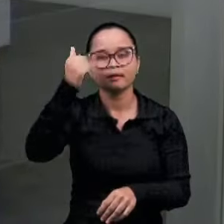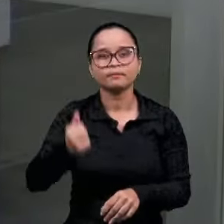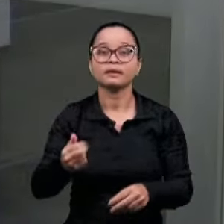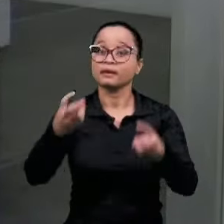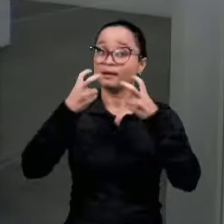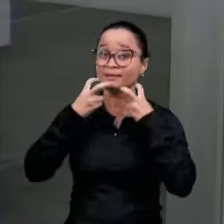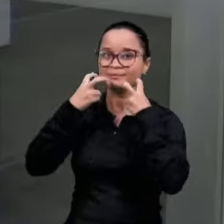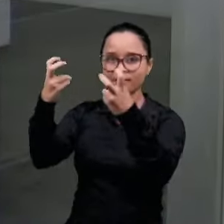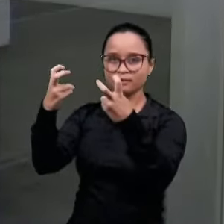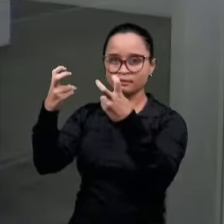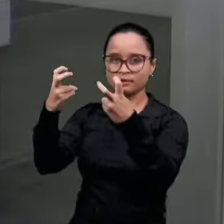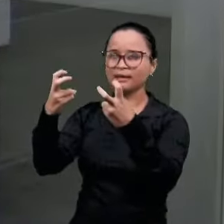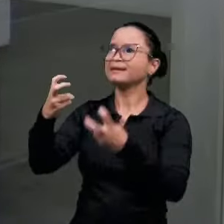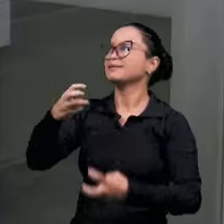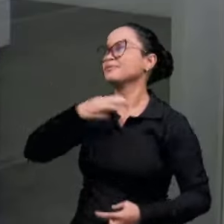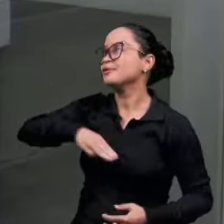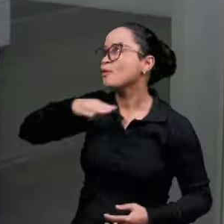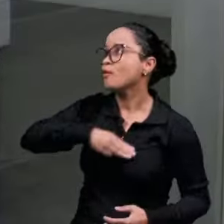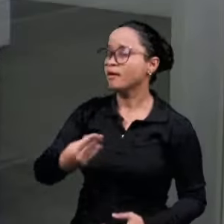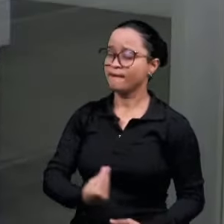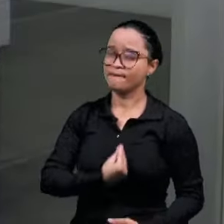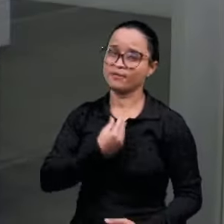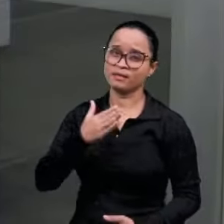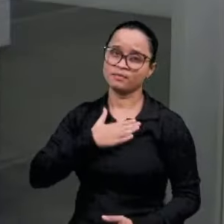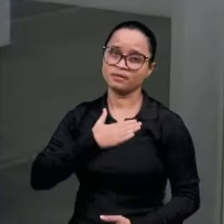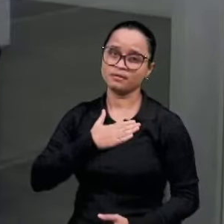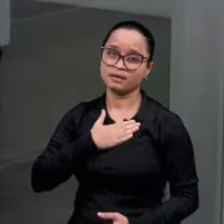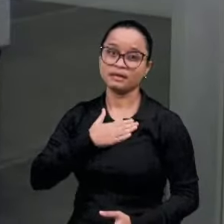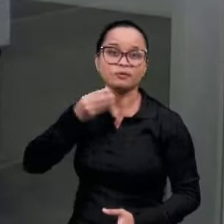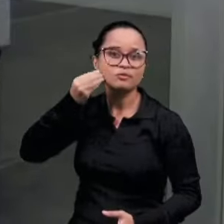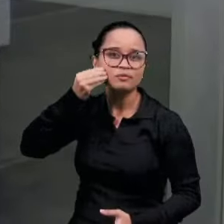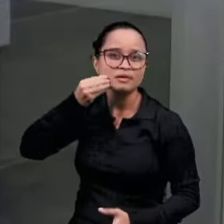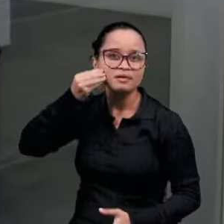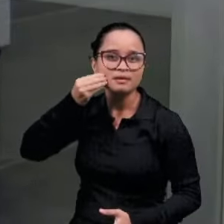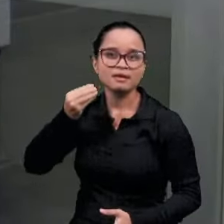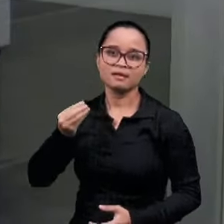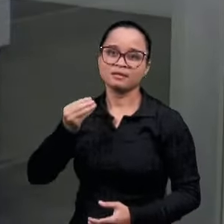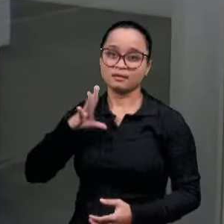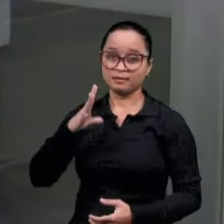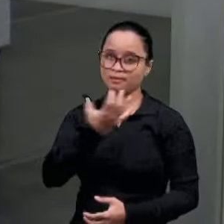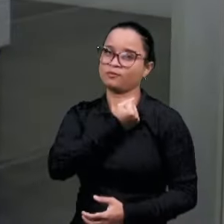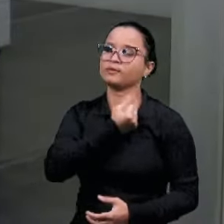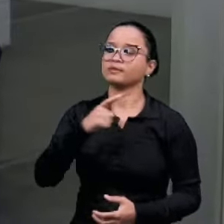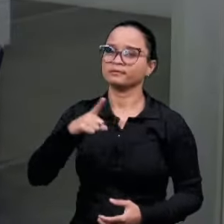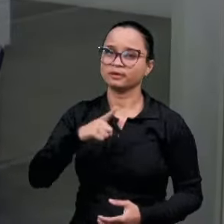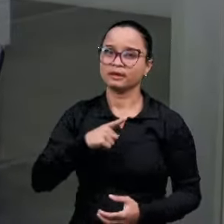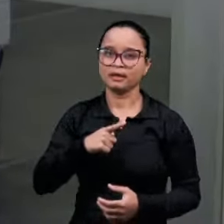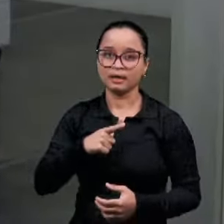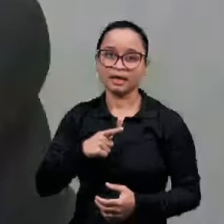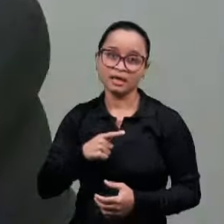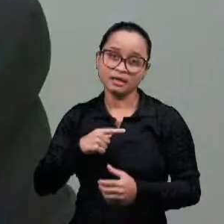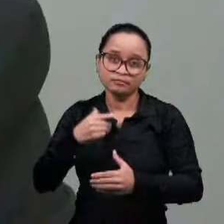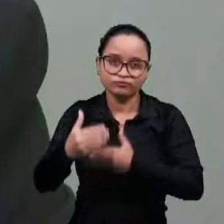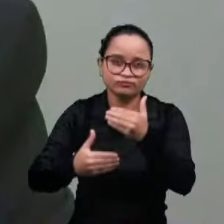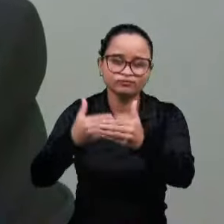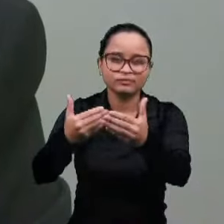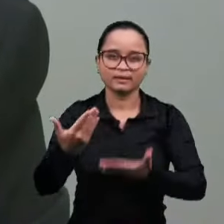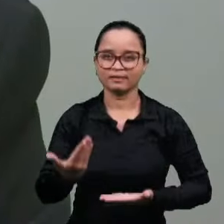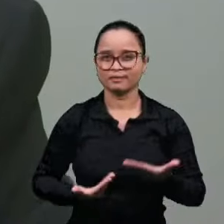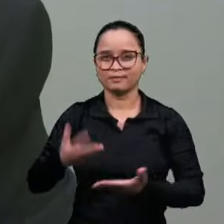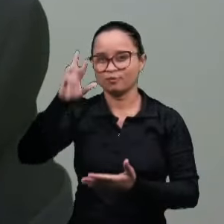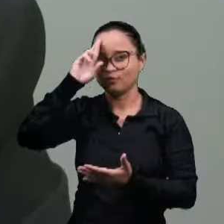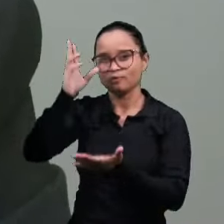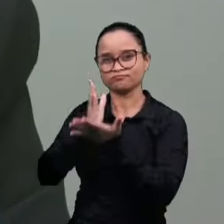gritar, tem misericórdia de mim, e ali ter uma experiência de salvação e caminhar na presença do Senhor. Maravilhoso, pastor, o